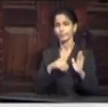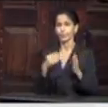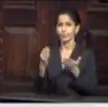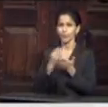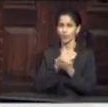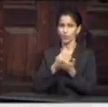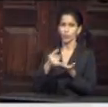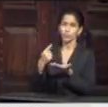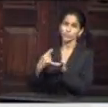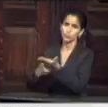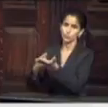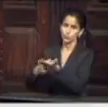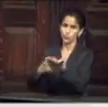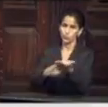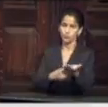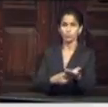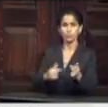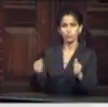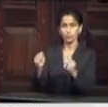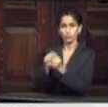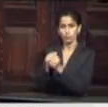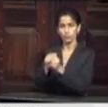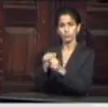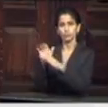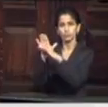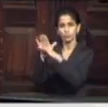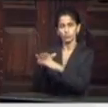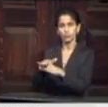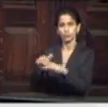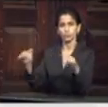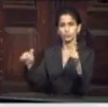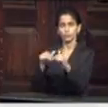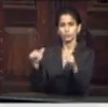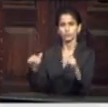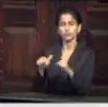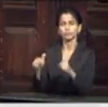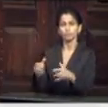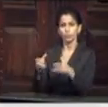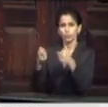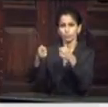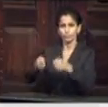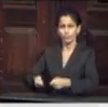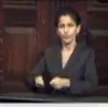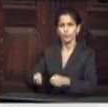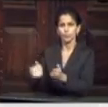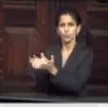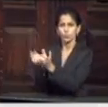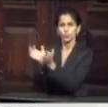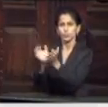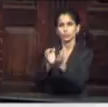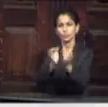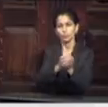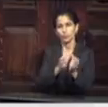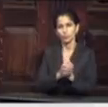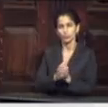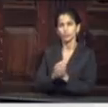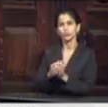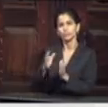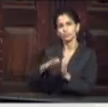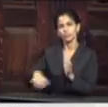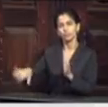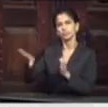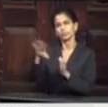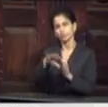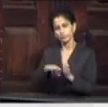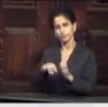mais direto com os trabalhadores, que a gente ajude a mobilizar com mais firmeza as várias categorias profissionais, os vários sindicatos,